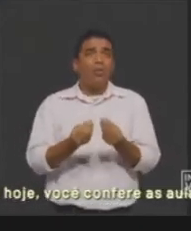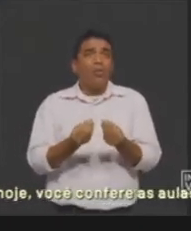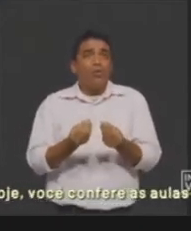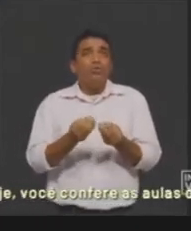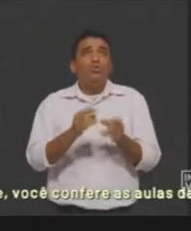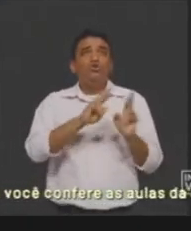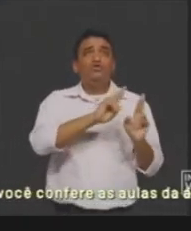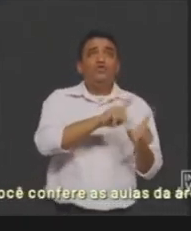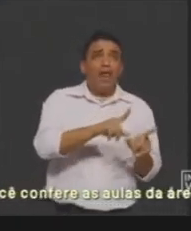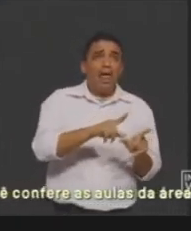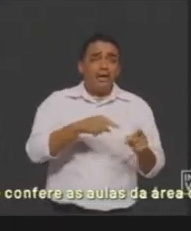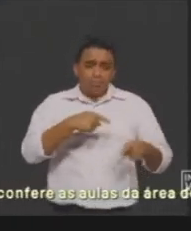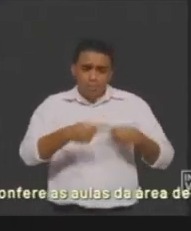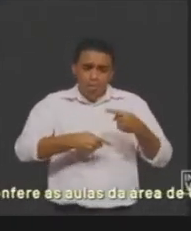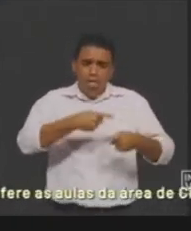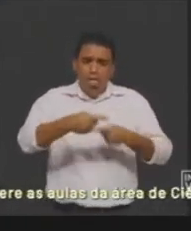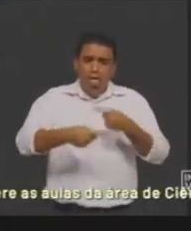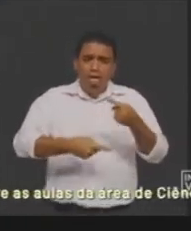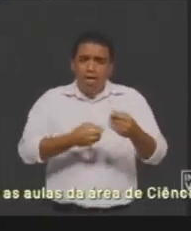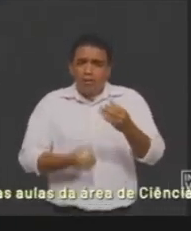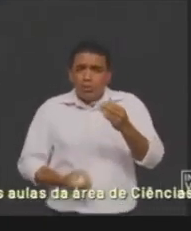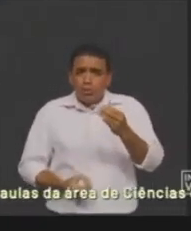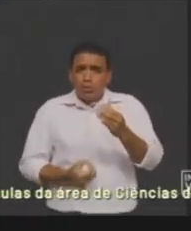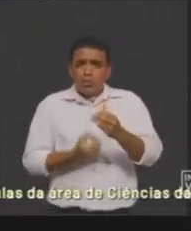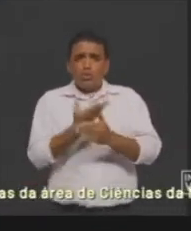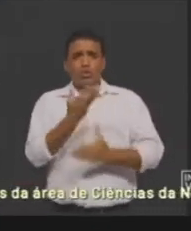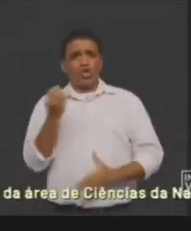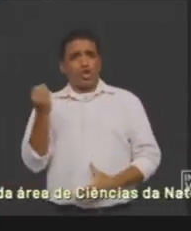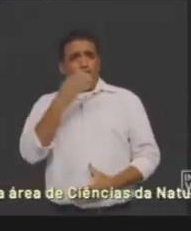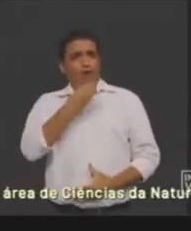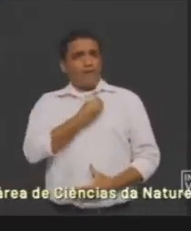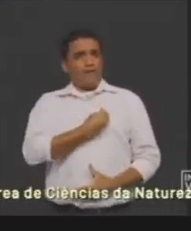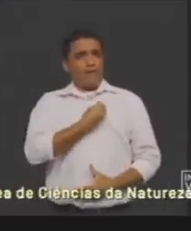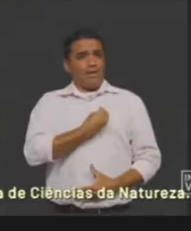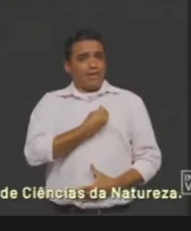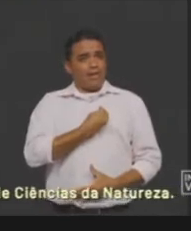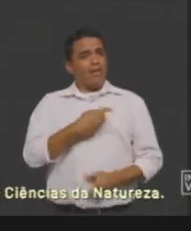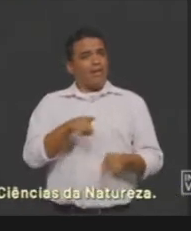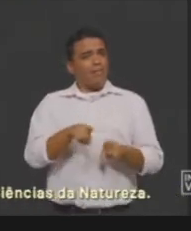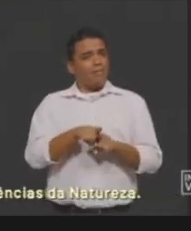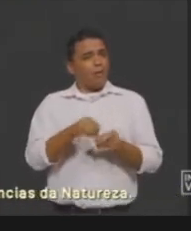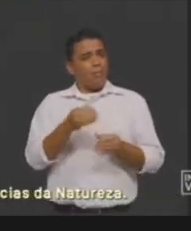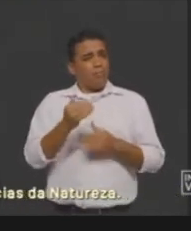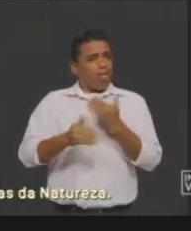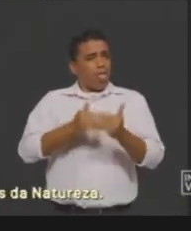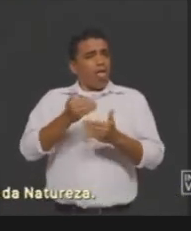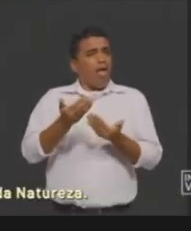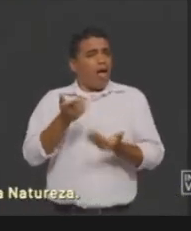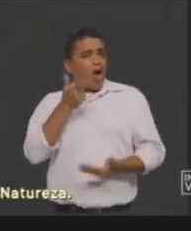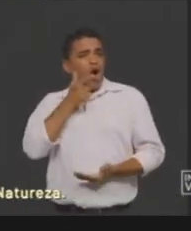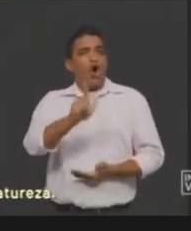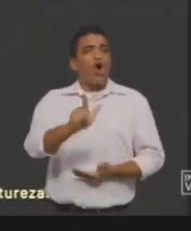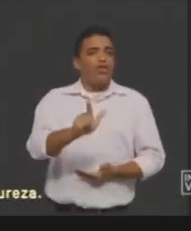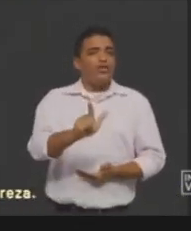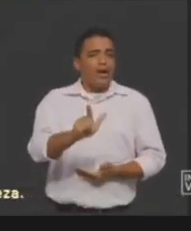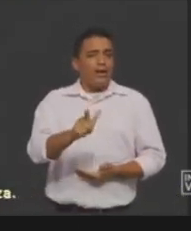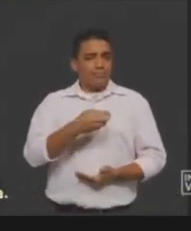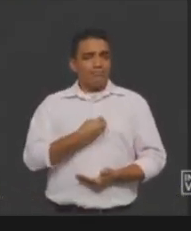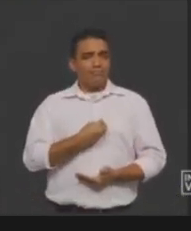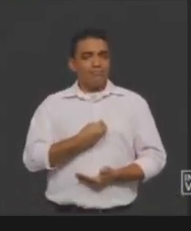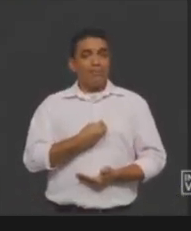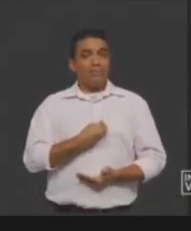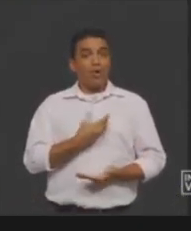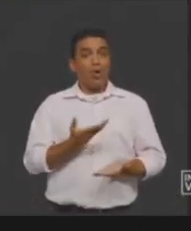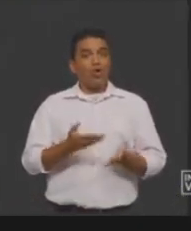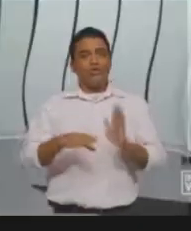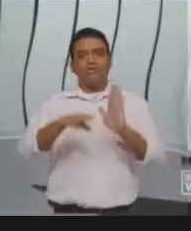de reprodução e de sustentação dos seres vivos. Então, hoje, do ponto de vista de classificação